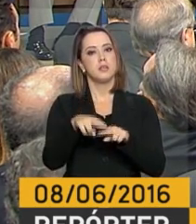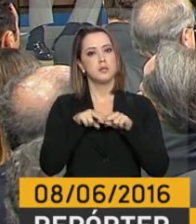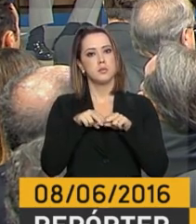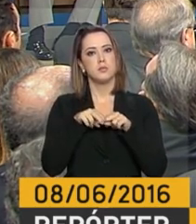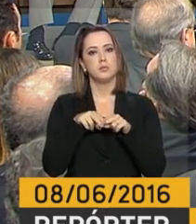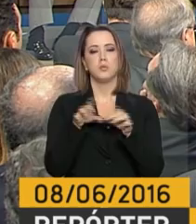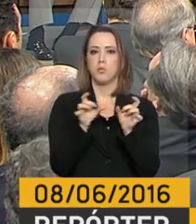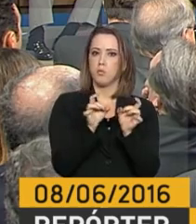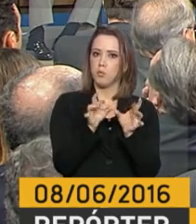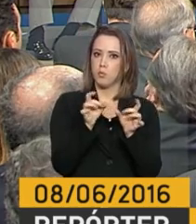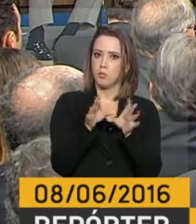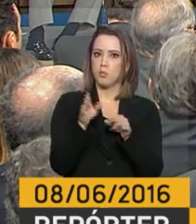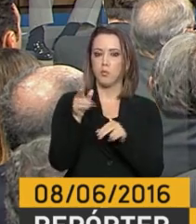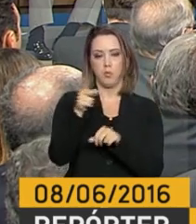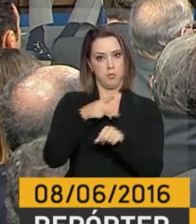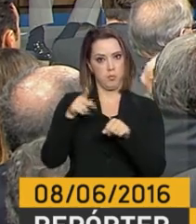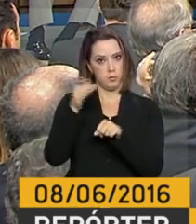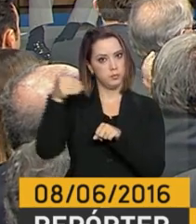colocou